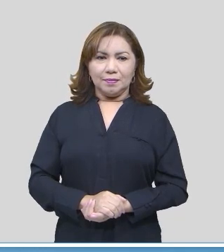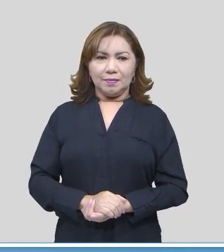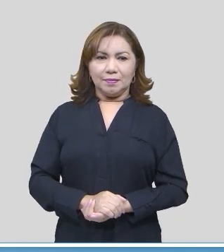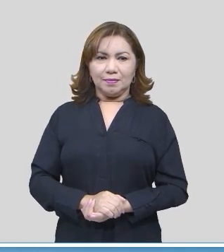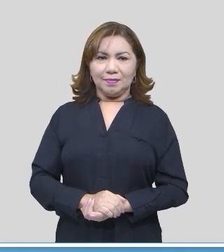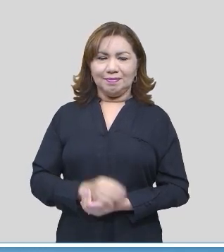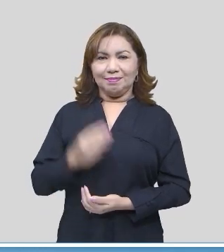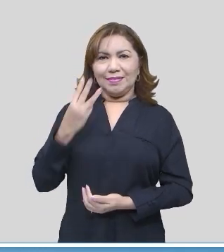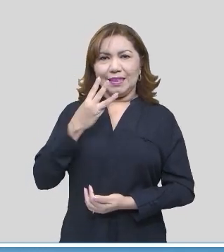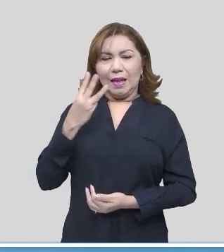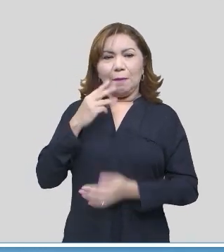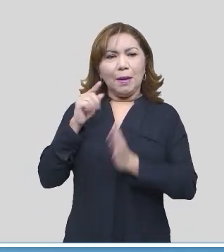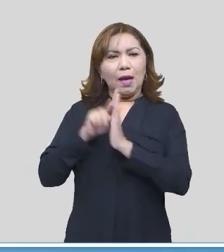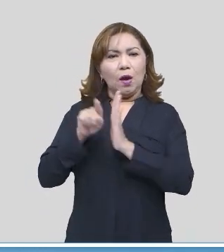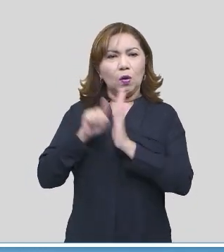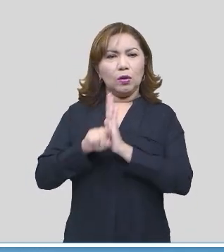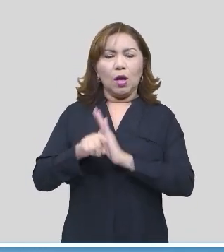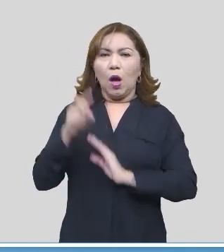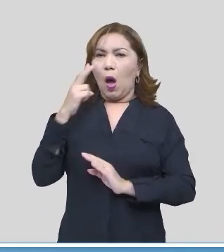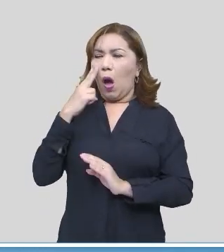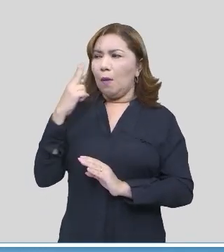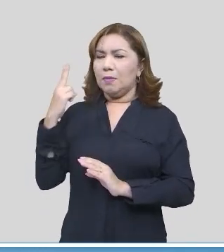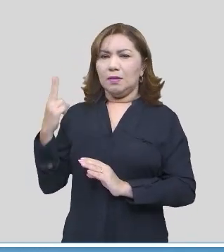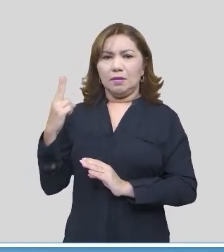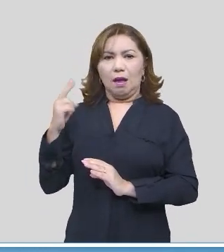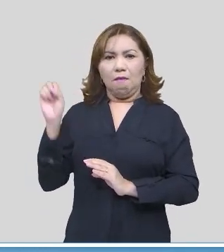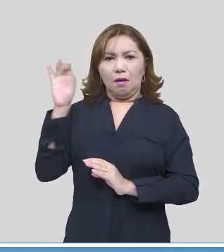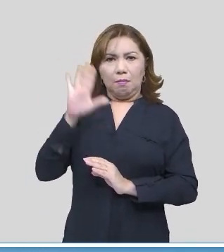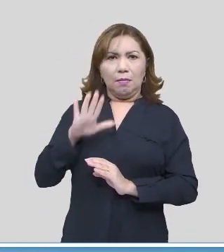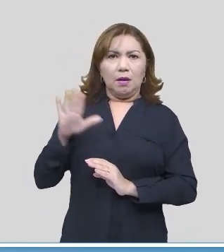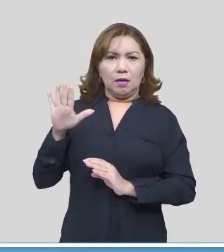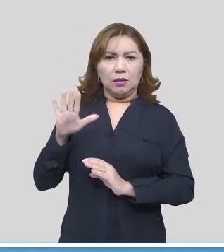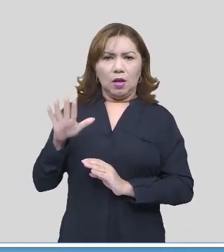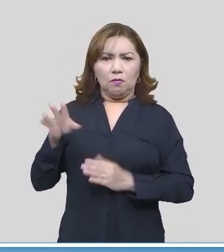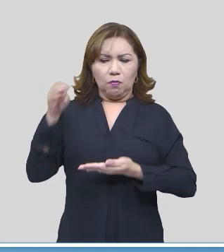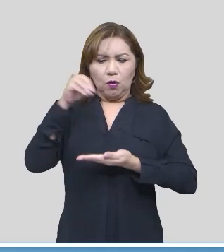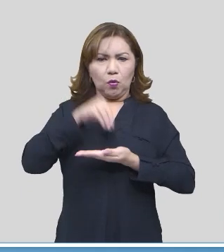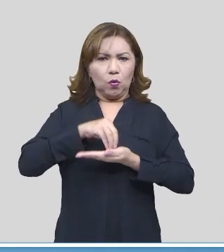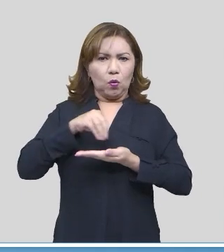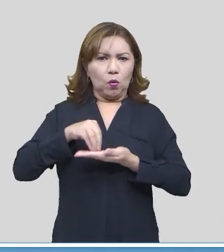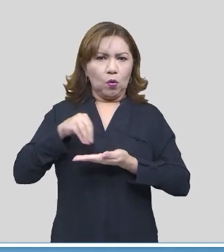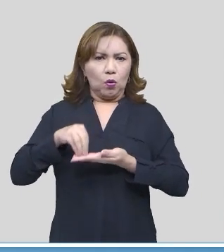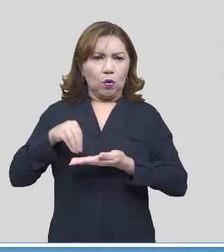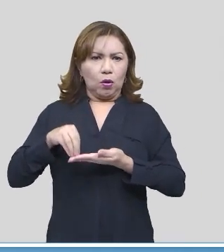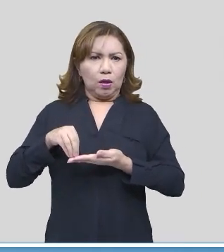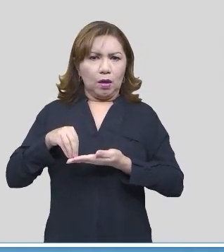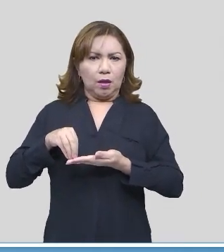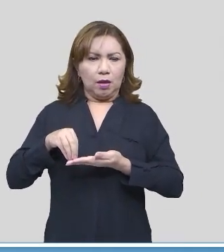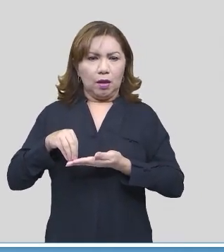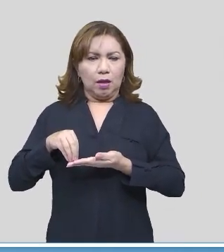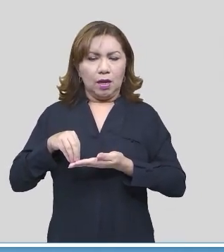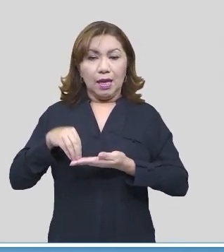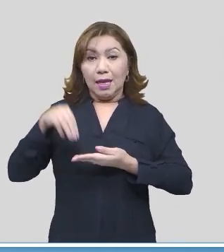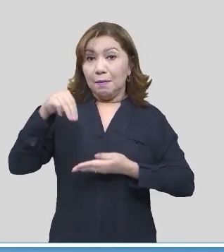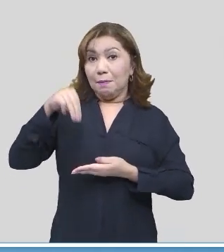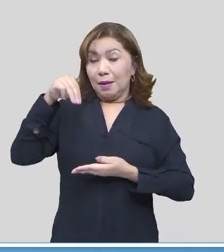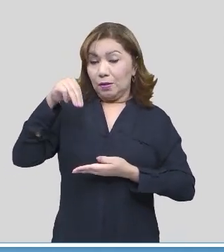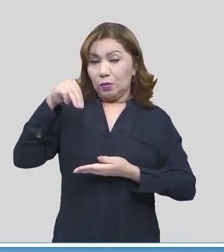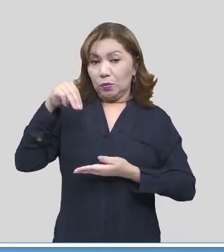Terceira questão. Observe a figura e preencha o quadro em metros.